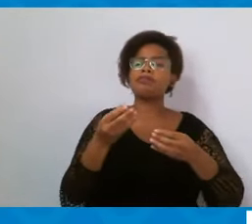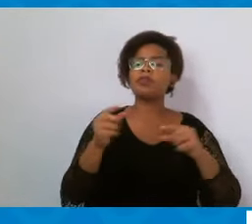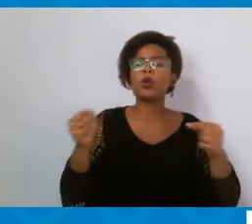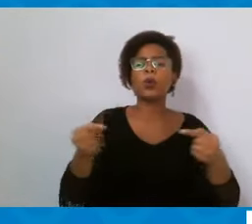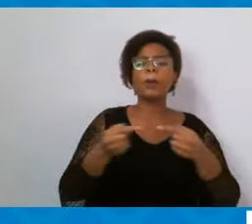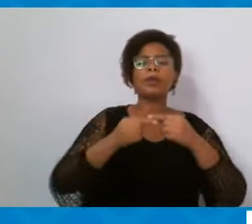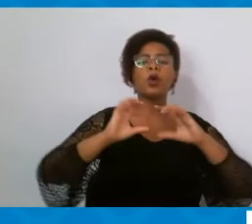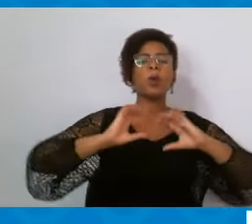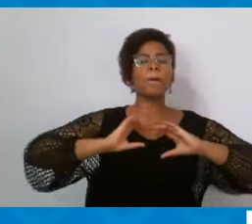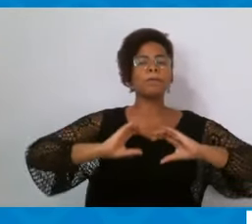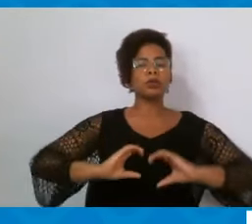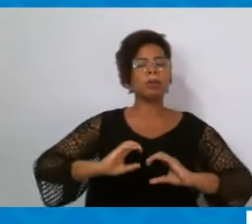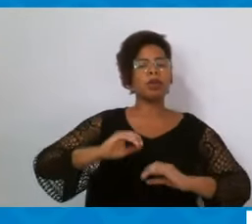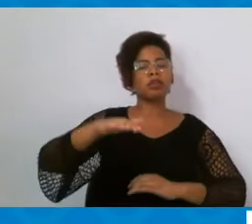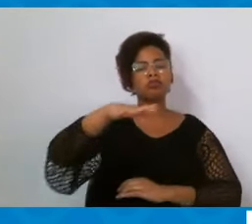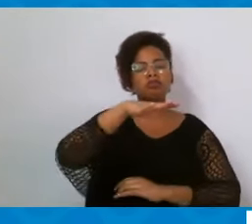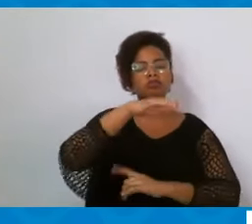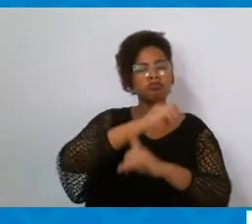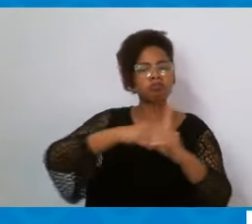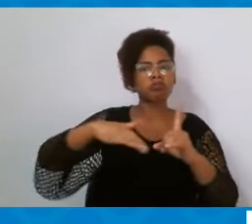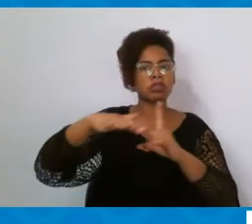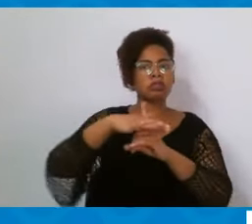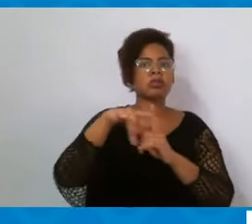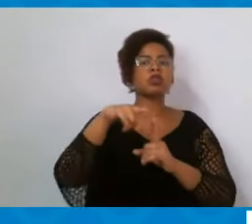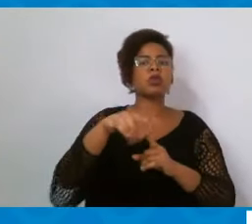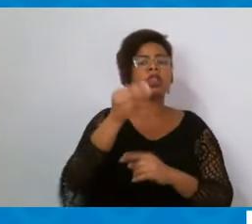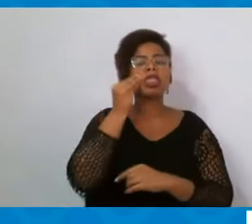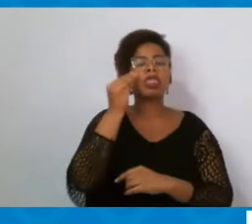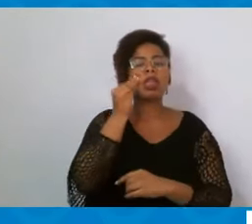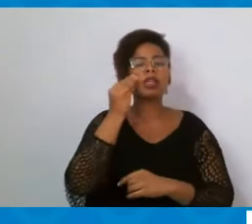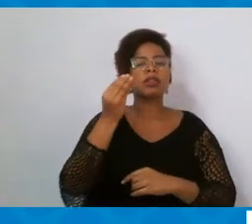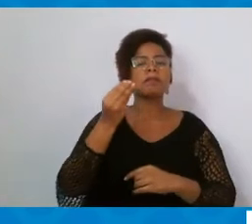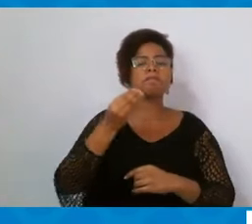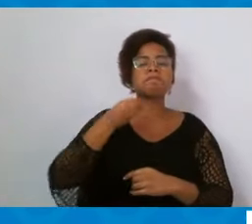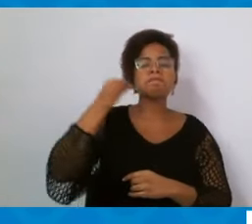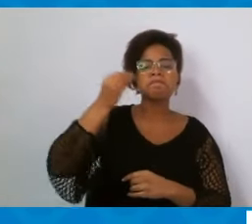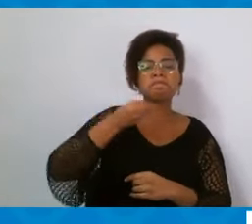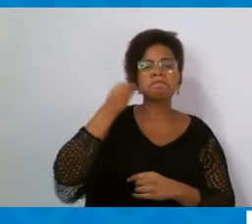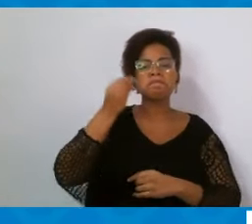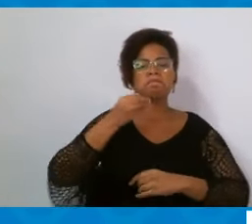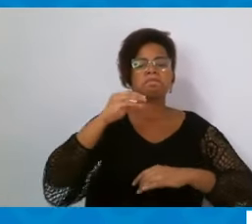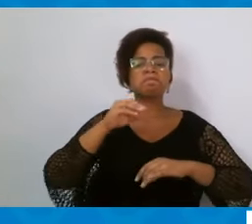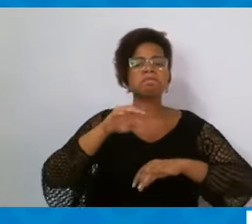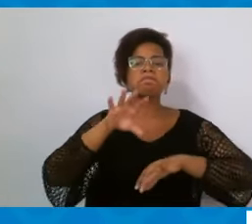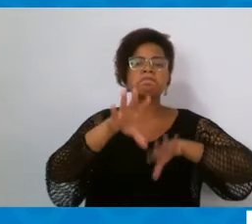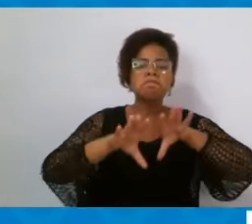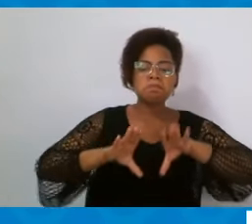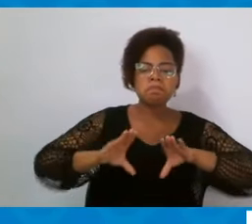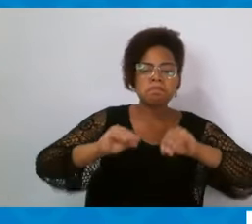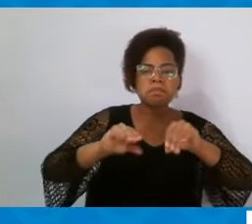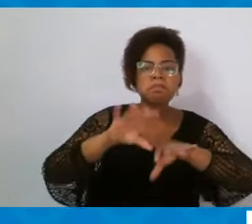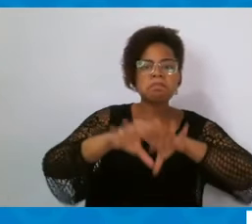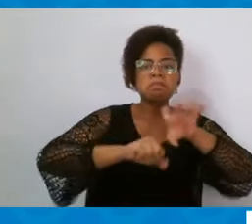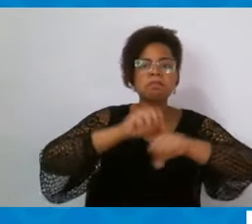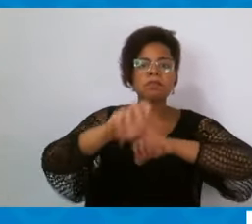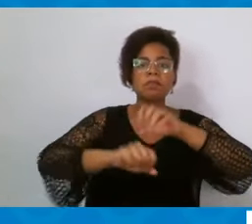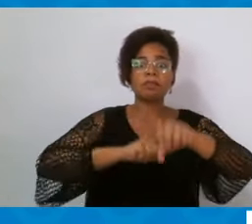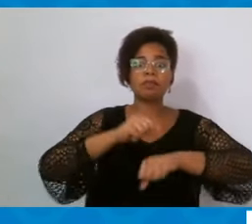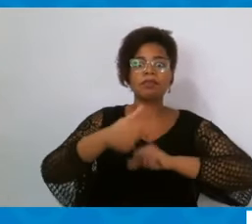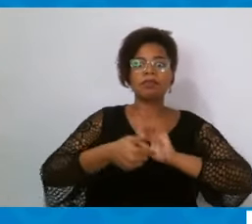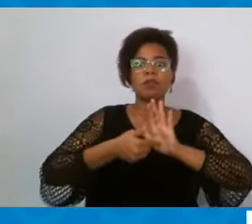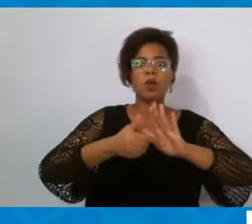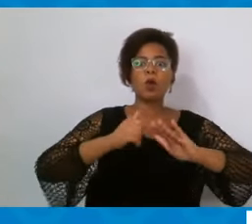experiências que são corpóreas, que têm o envolvimento do corpo e da emocionalidade na feitura de